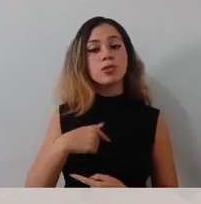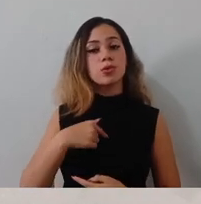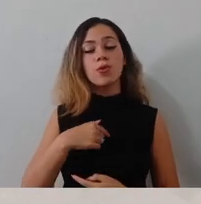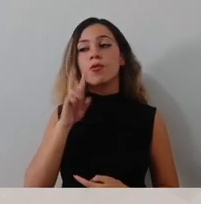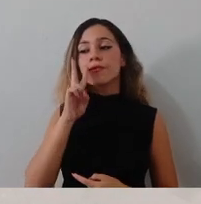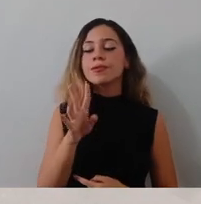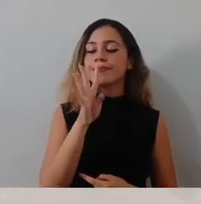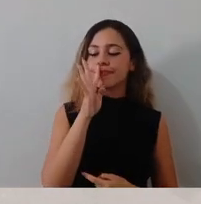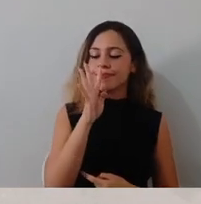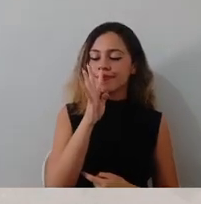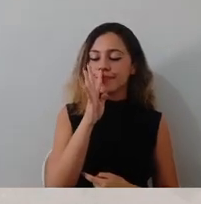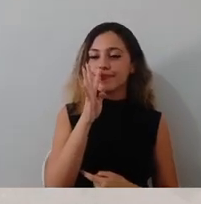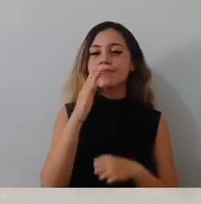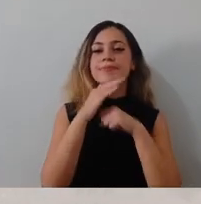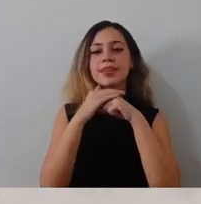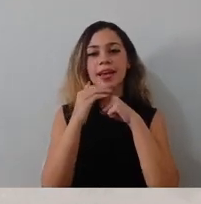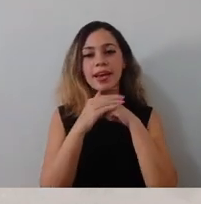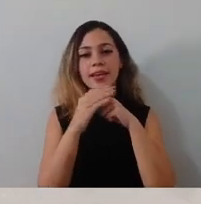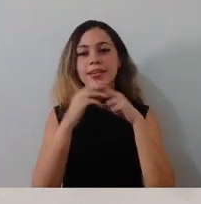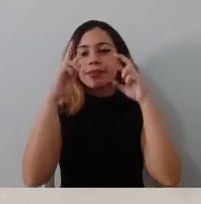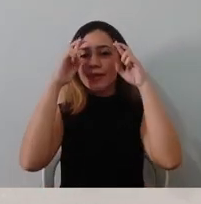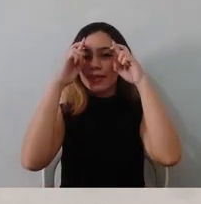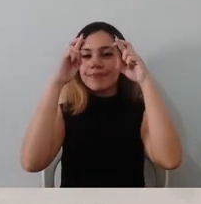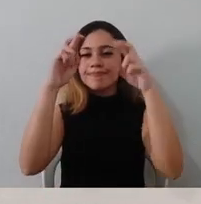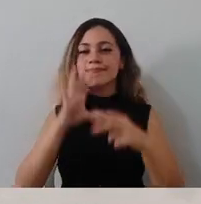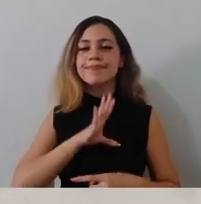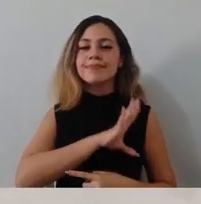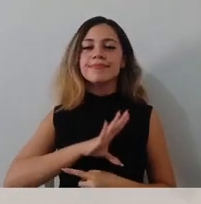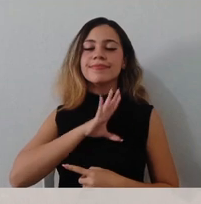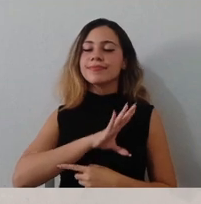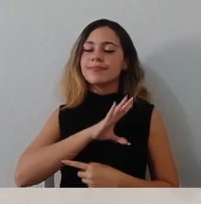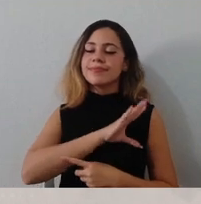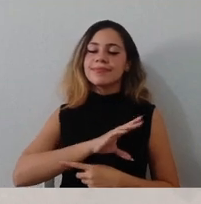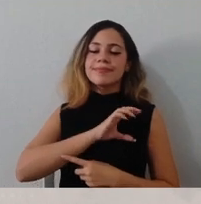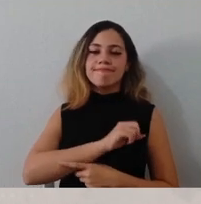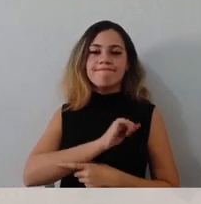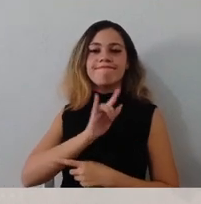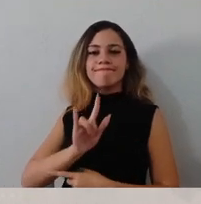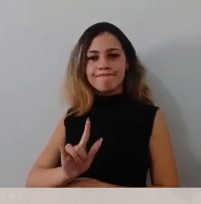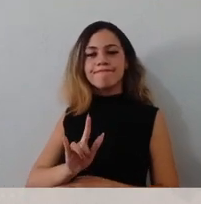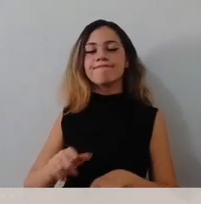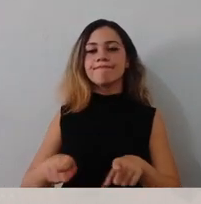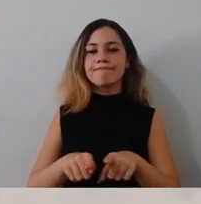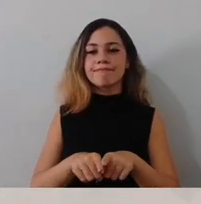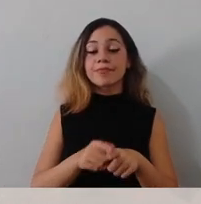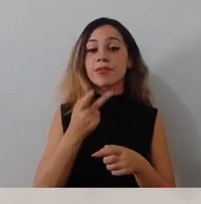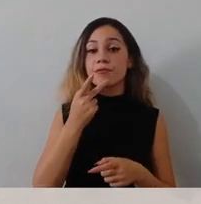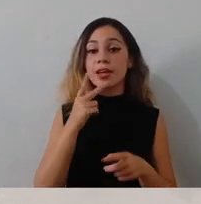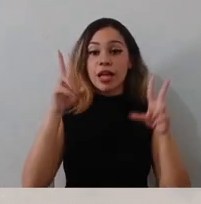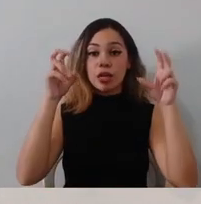toda a equipe, esse carinho, esse respeito, esse amor incondicional que, para falar